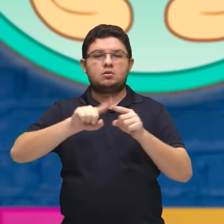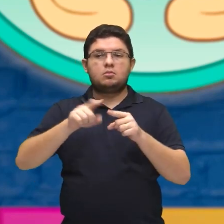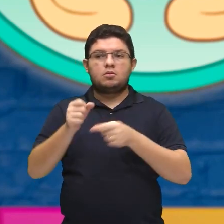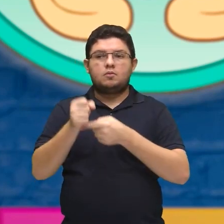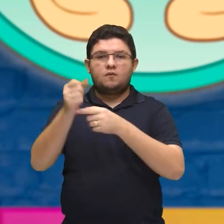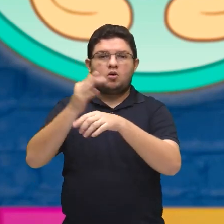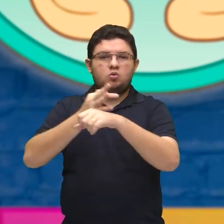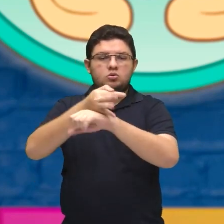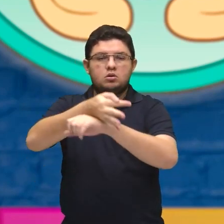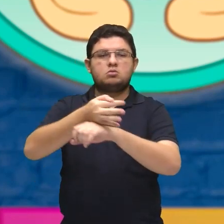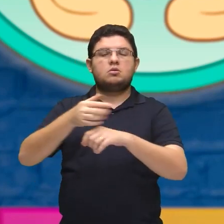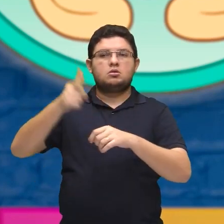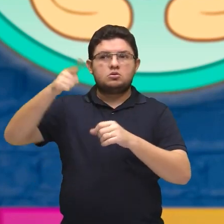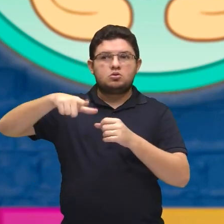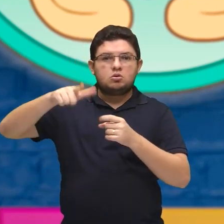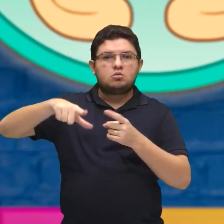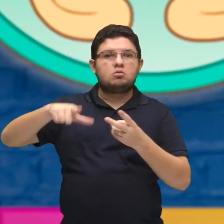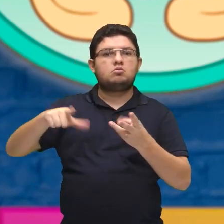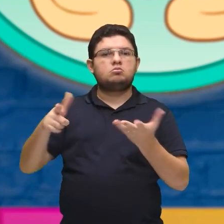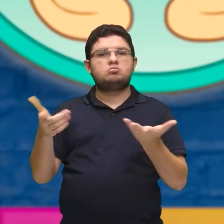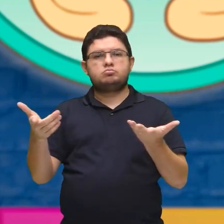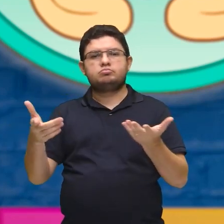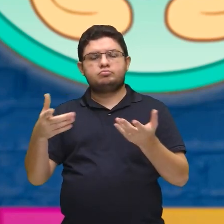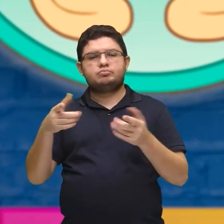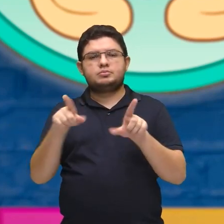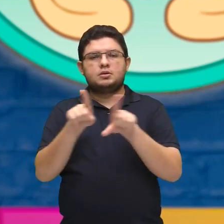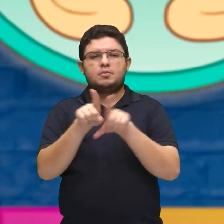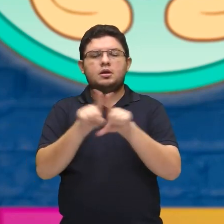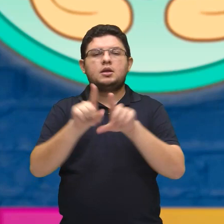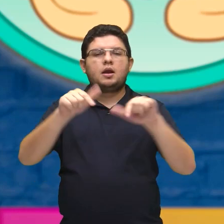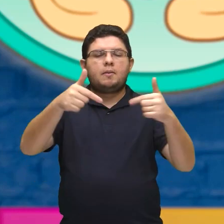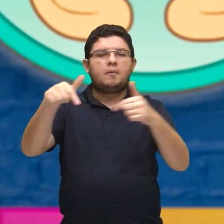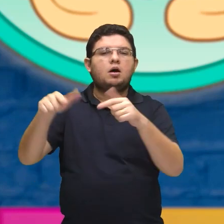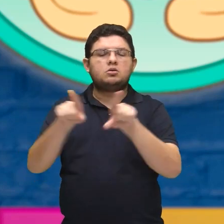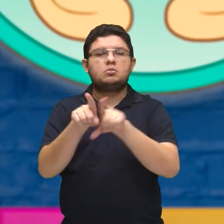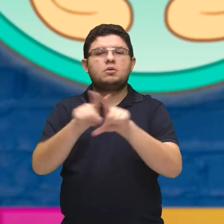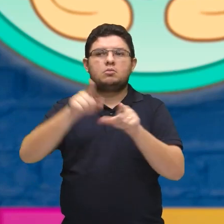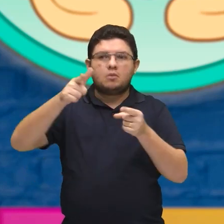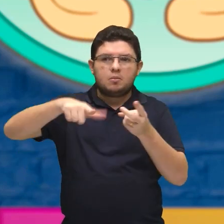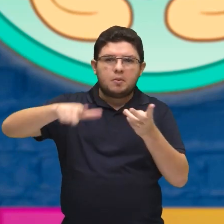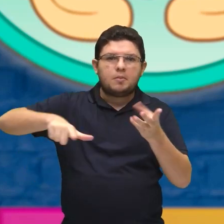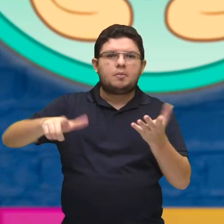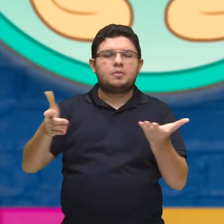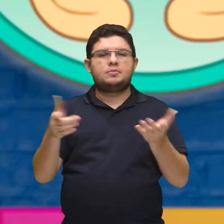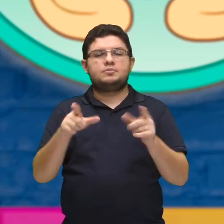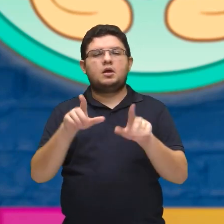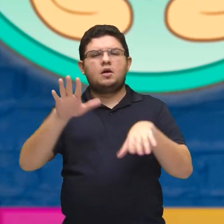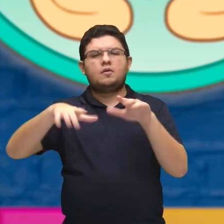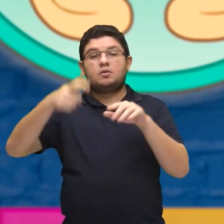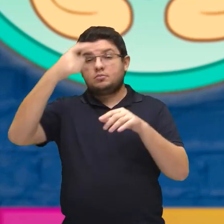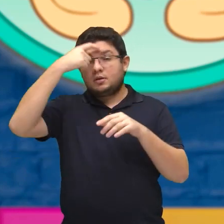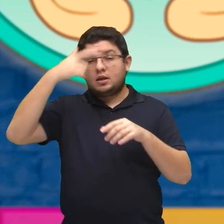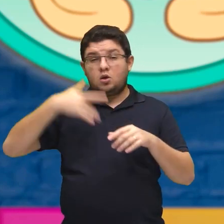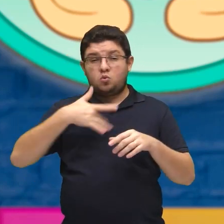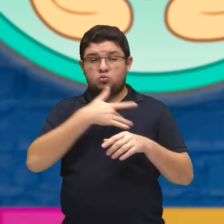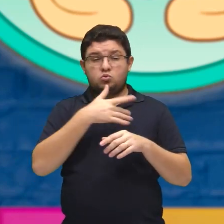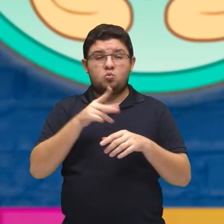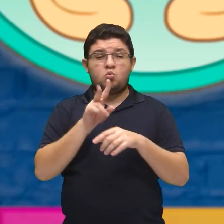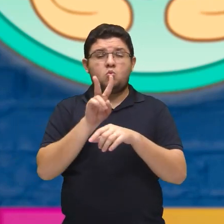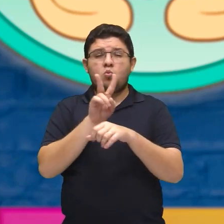são pessoas que quando não cuidam, né, da sua saúde mental, e que